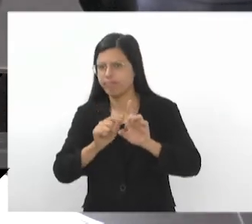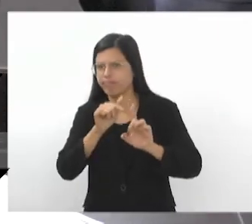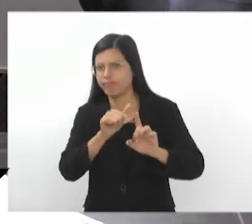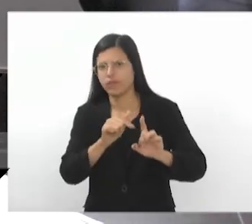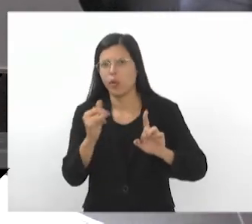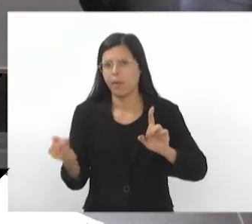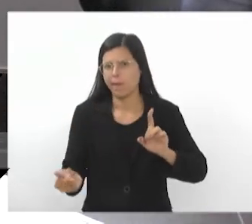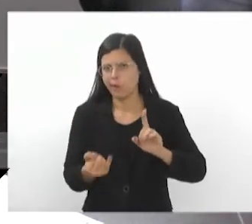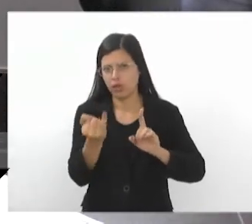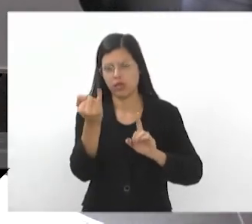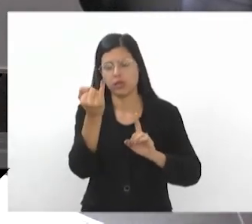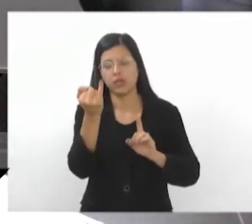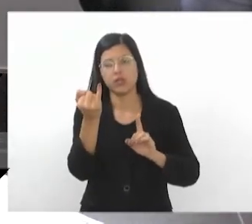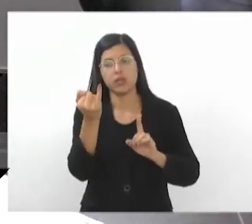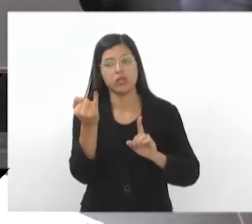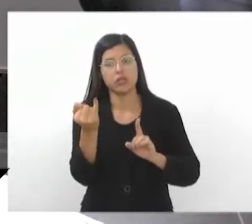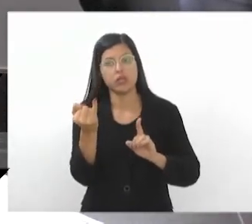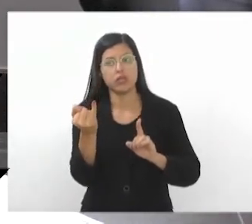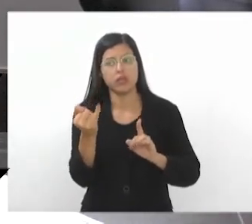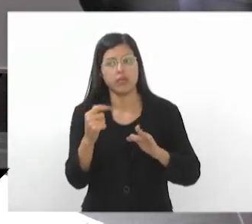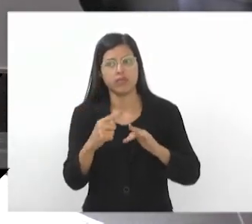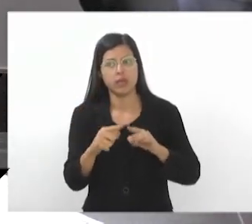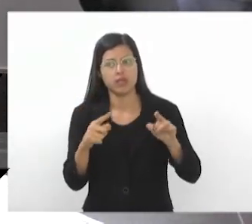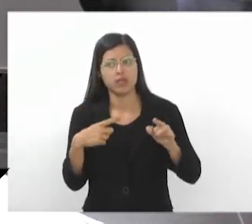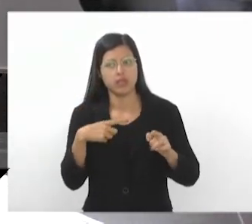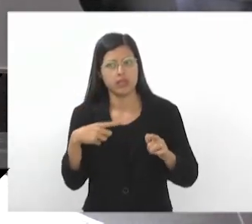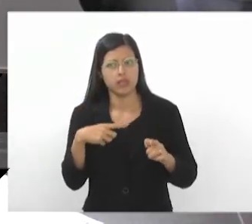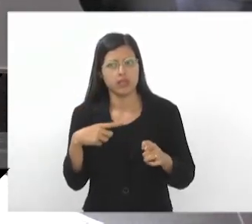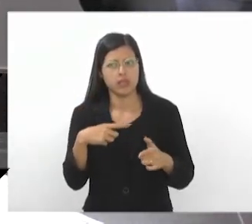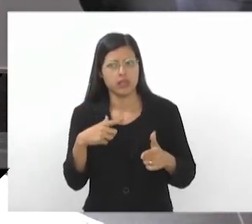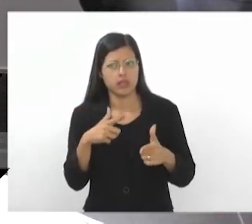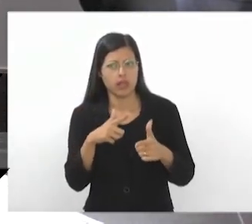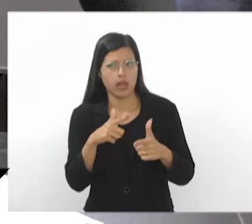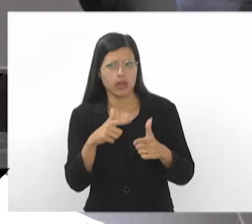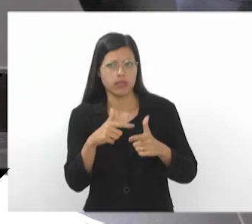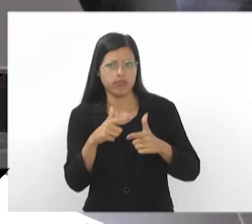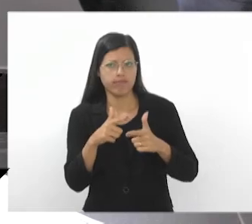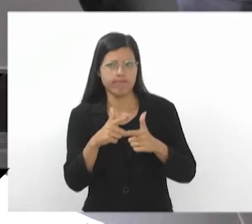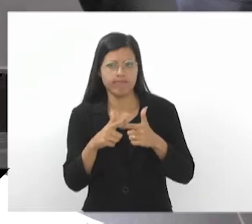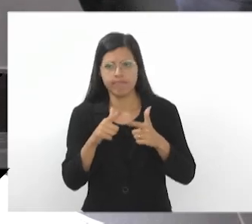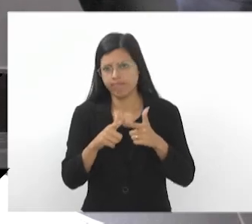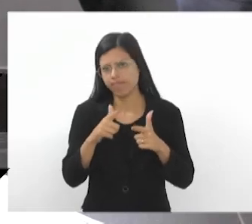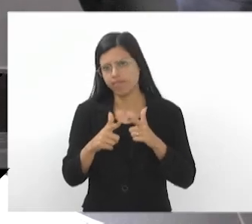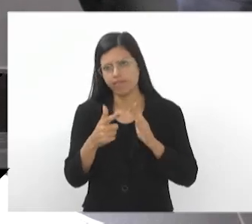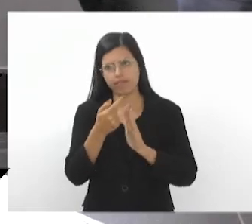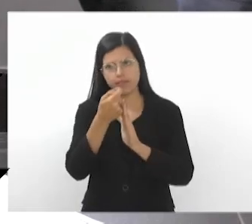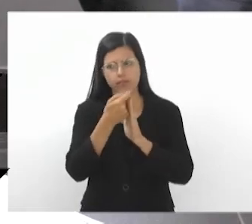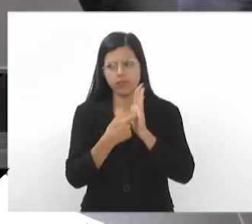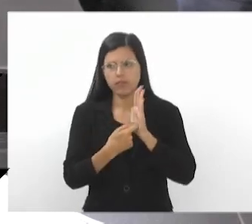com muitas questões paralelas redacionais e de